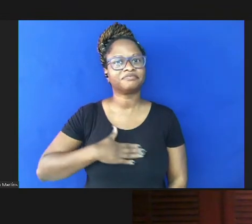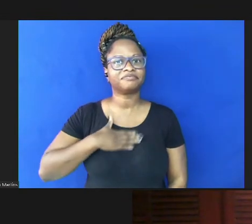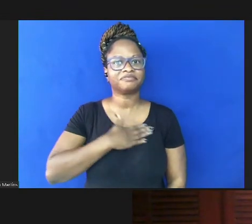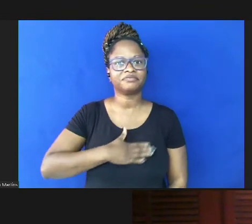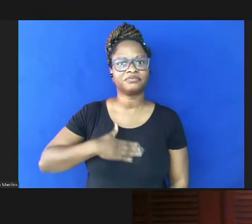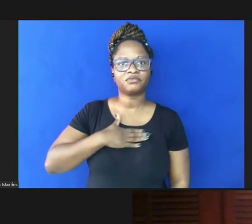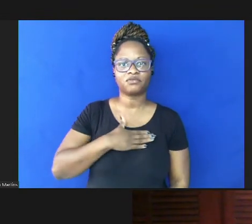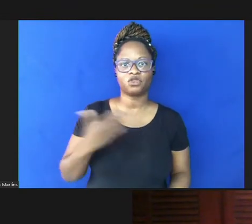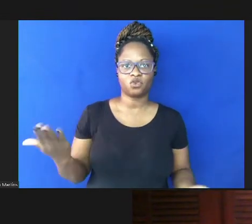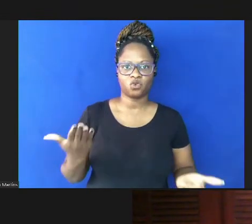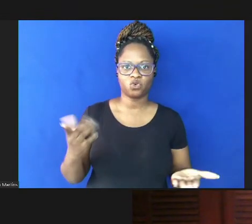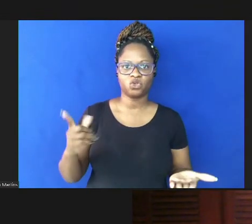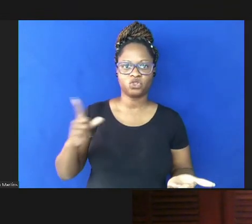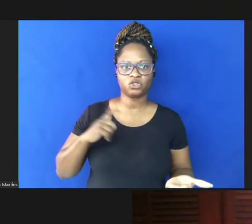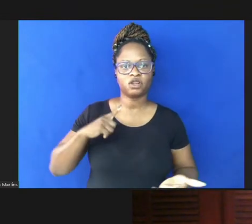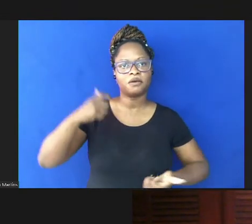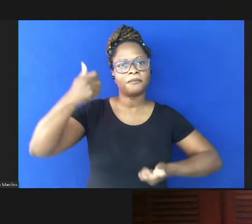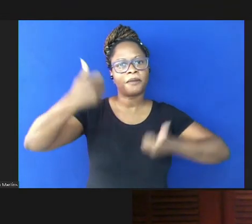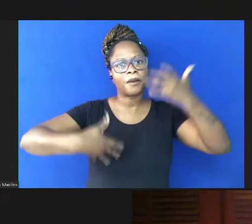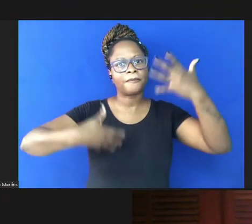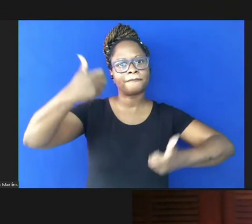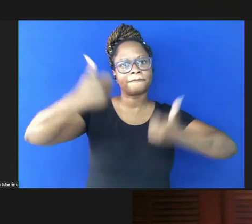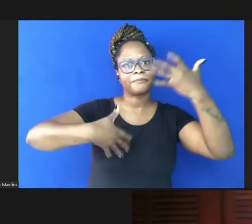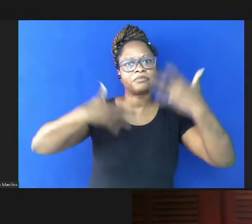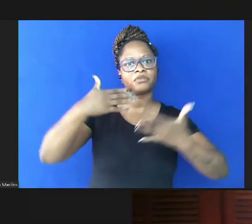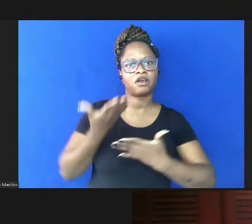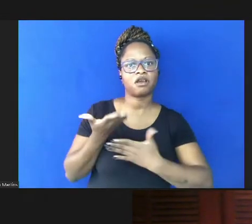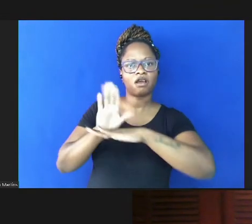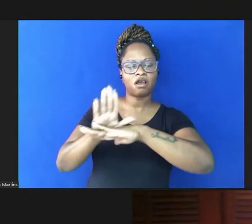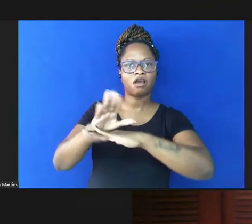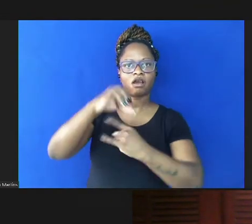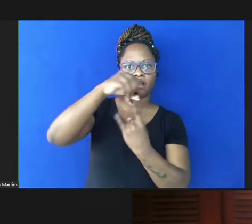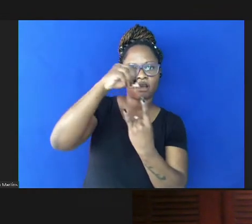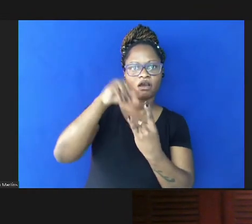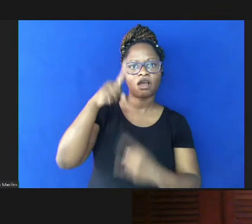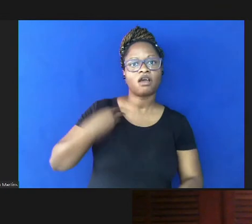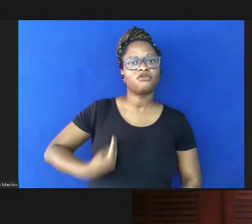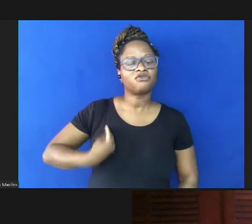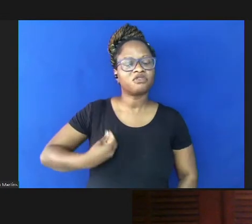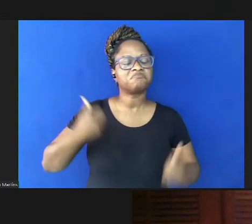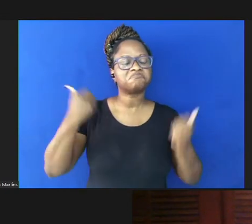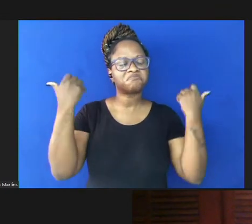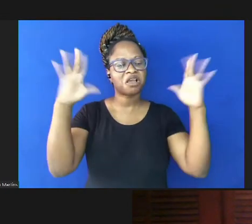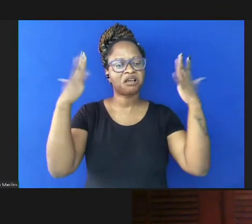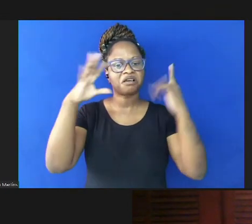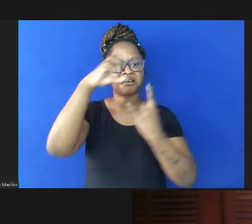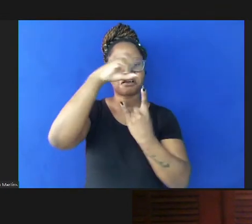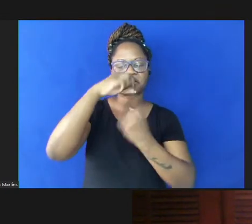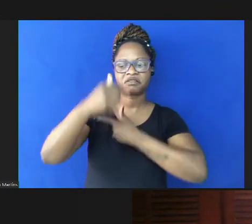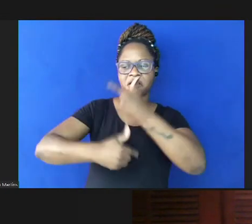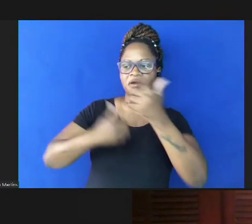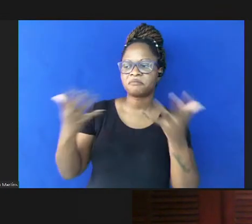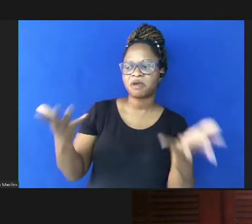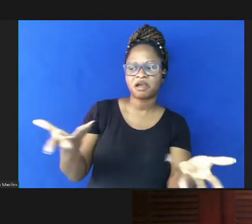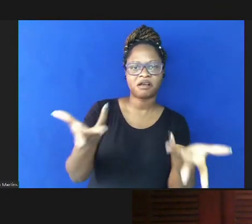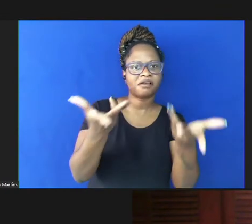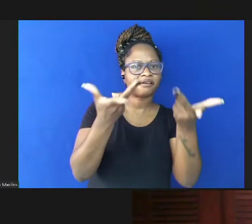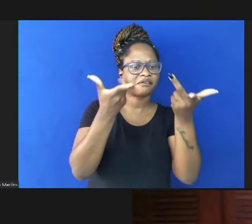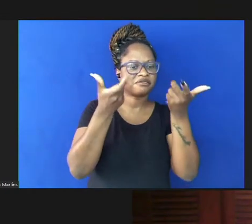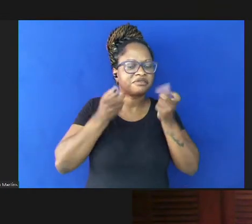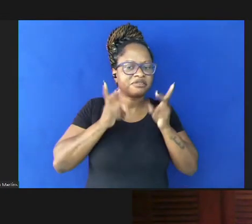estar colaborando diretamente com a Fiocruz. Um viva a Fiocruz por todo o trabalho maravilhoso que sempre